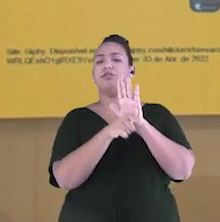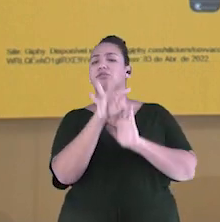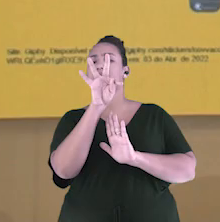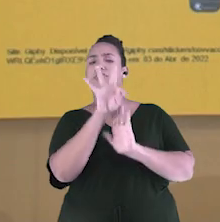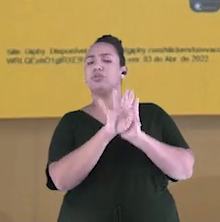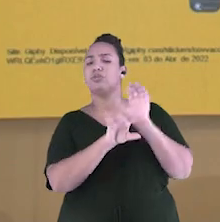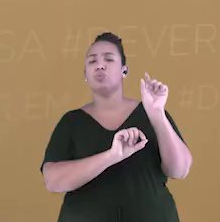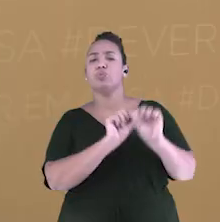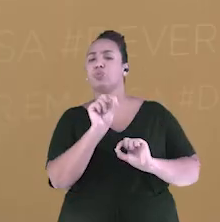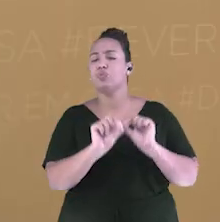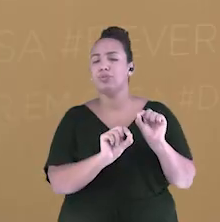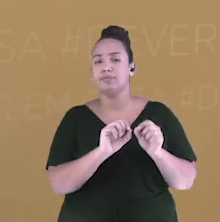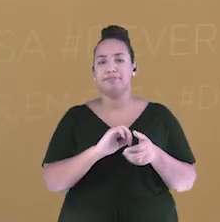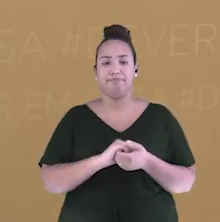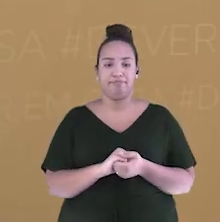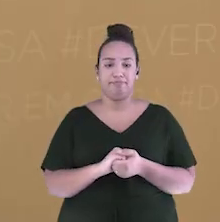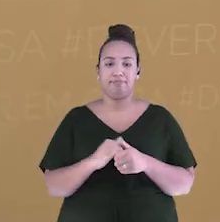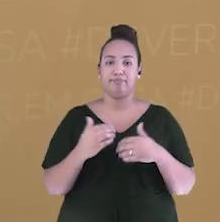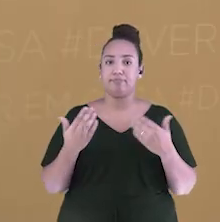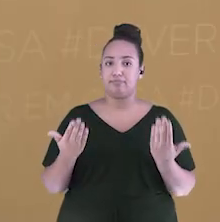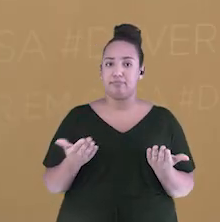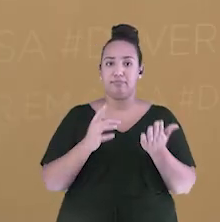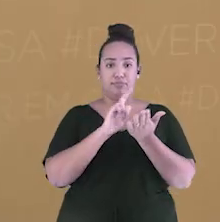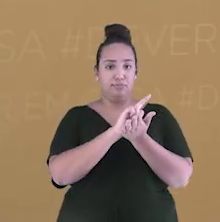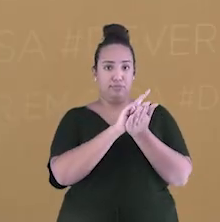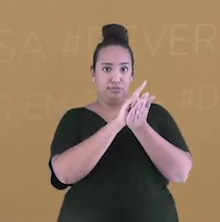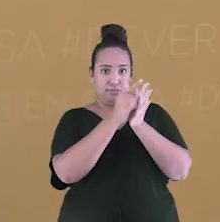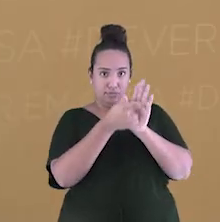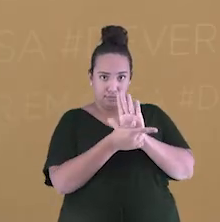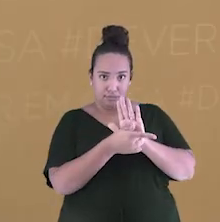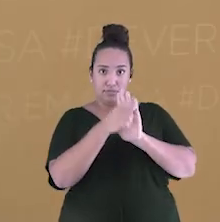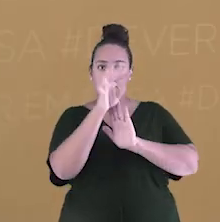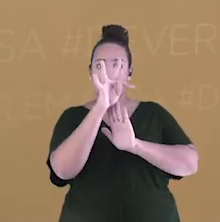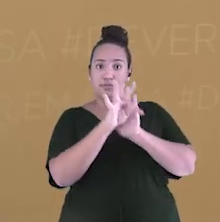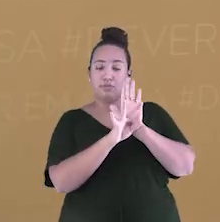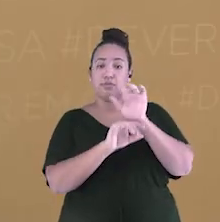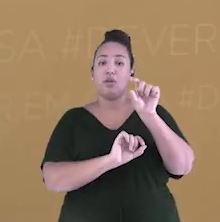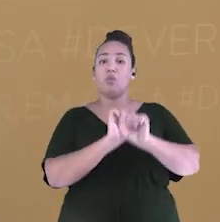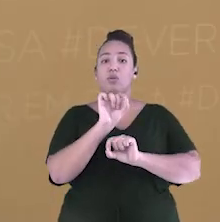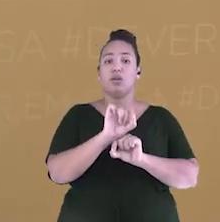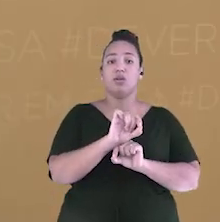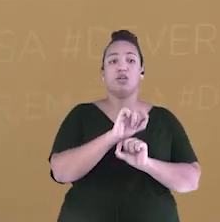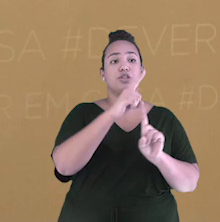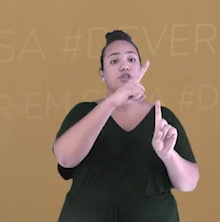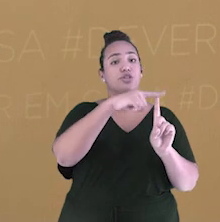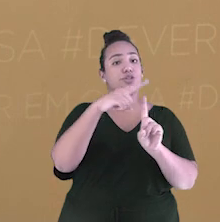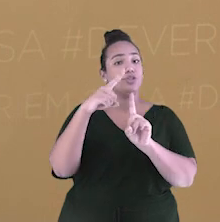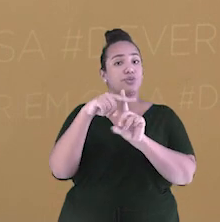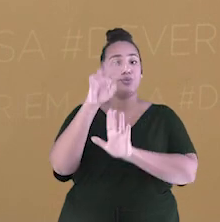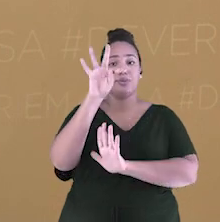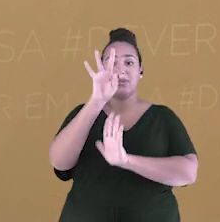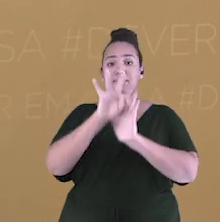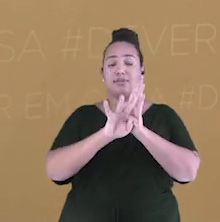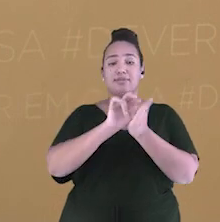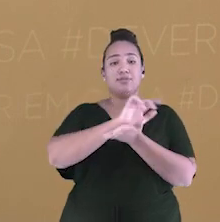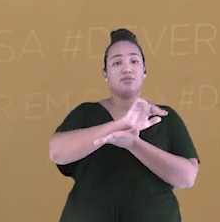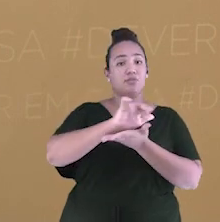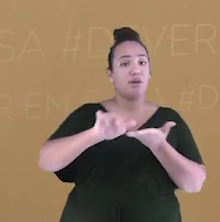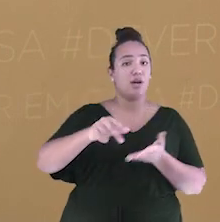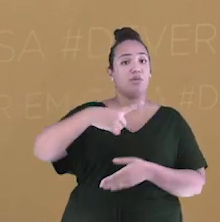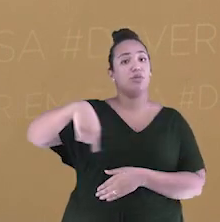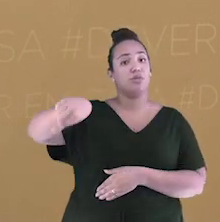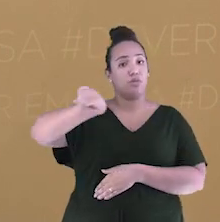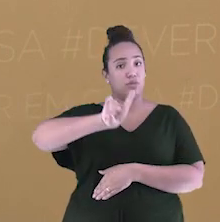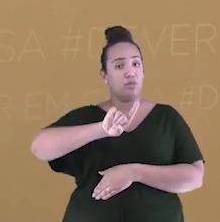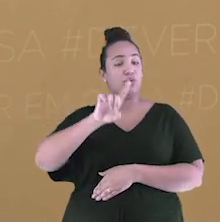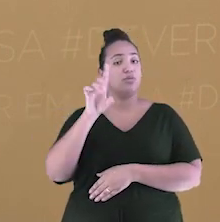gênero textual? Gêneros textuais são diversos tipos de textos utilizados em nosso dia a